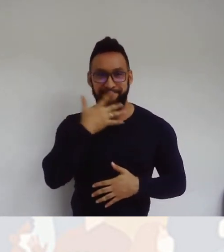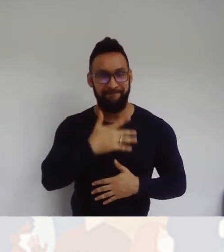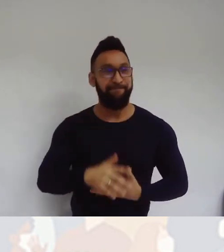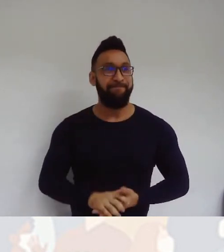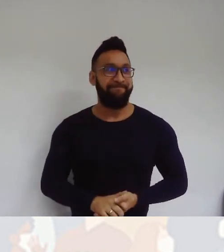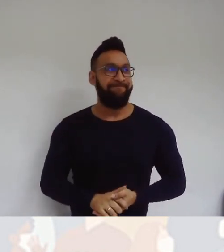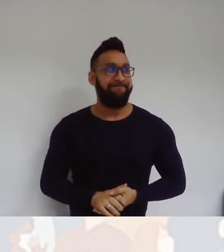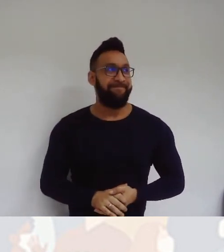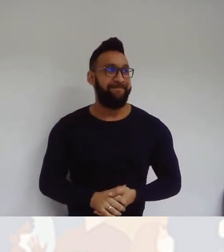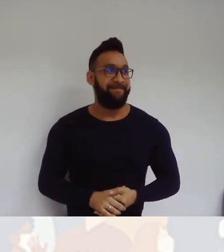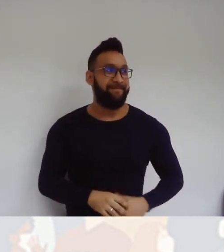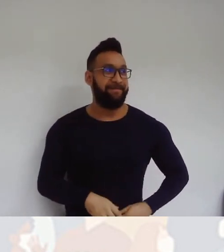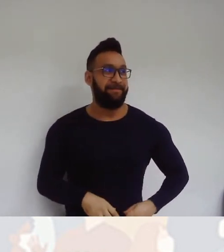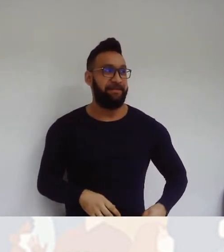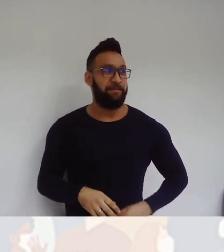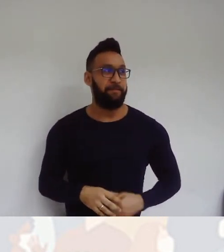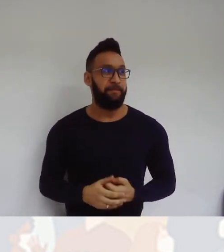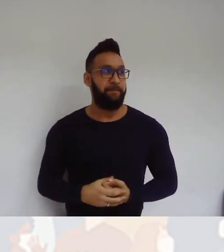Sim.